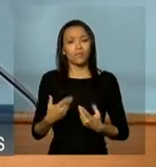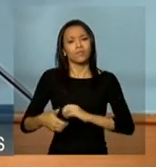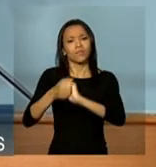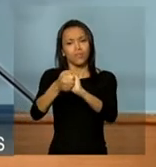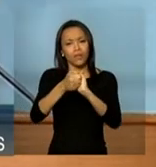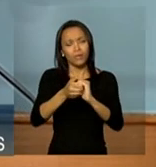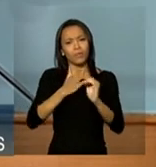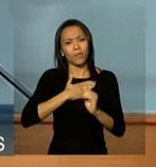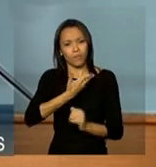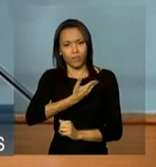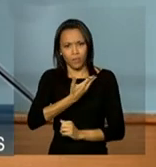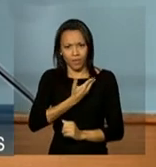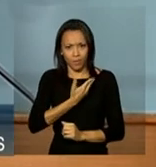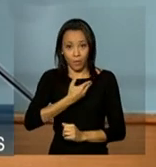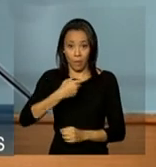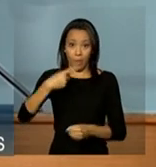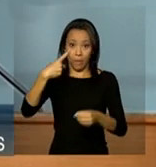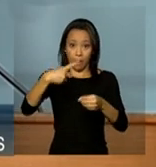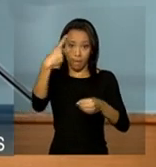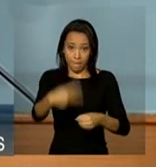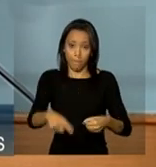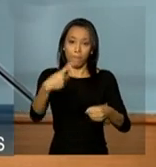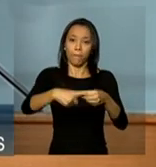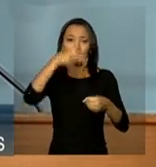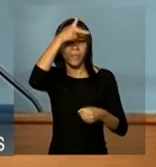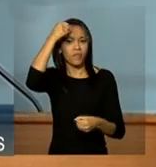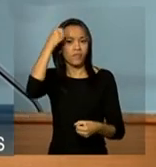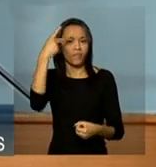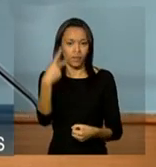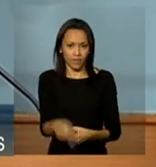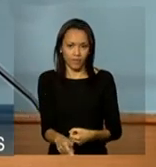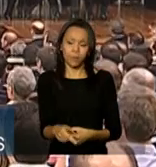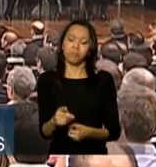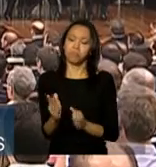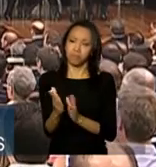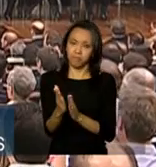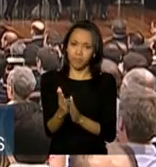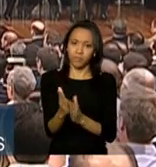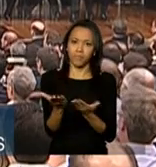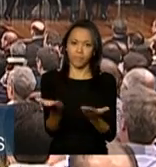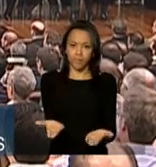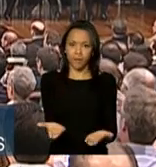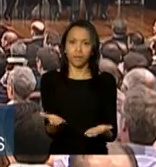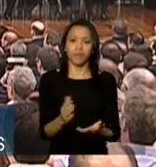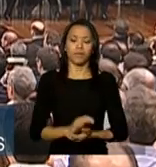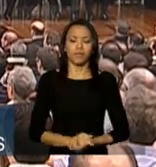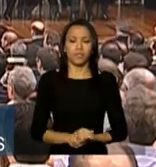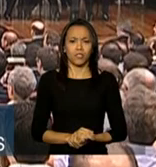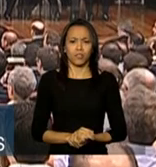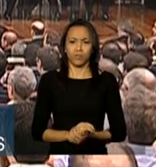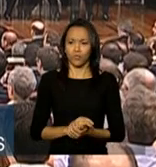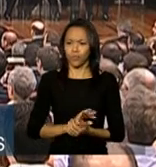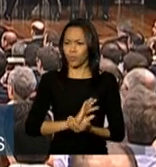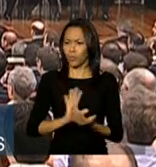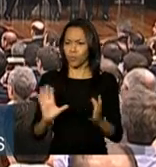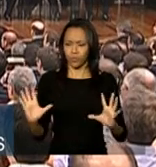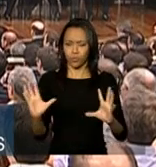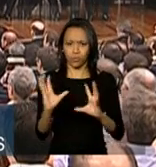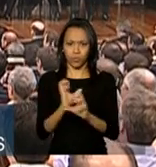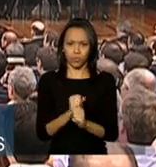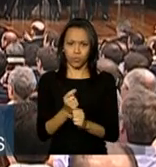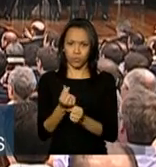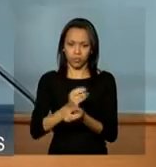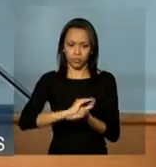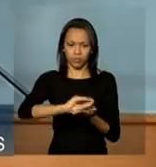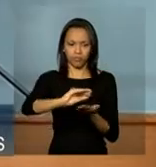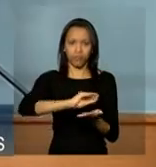amigo prefeito de Caxias do Sul, Alceu Barbosa Velho. Parabéns, Alceu, por esses investimentos que a tua administração